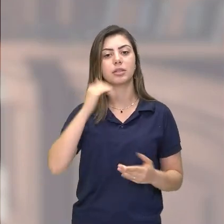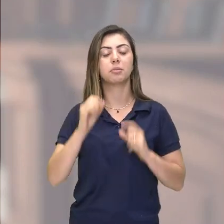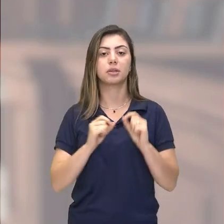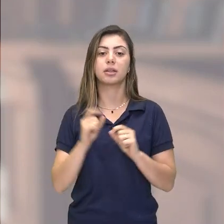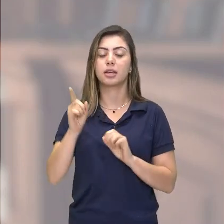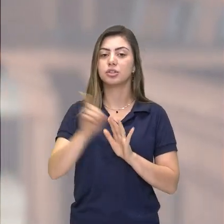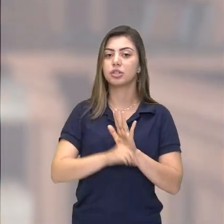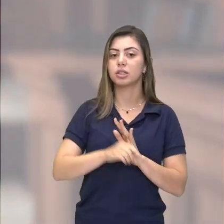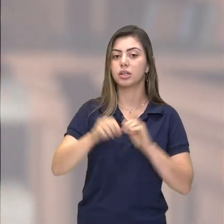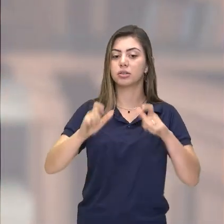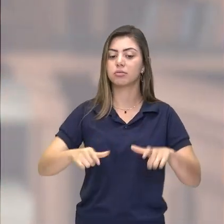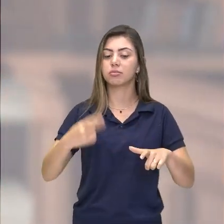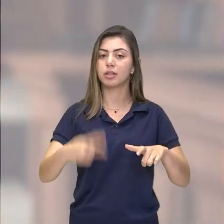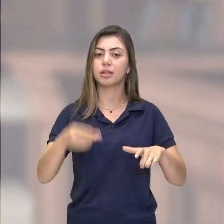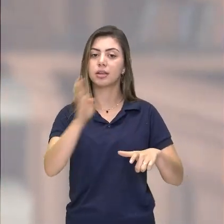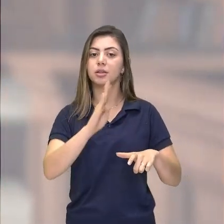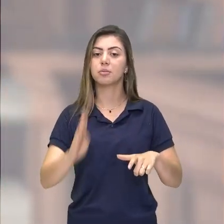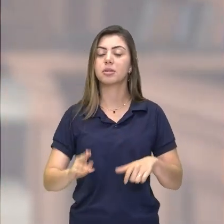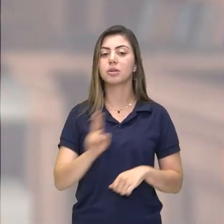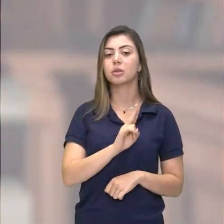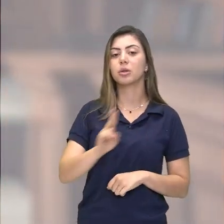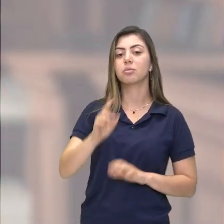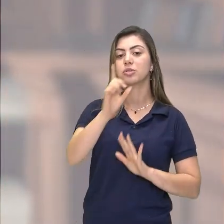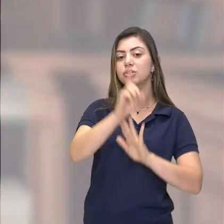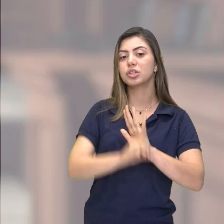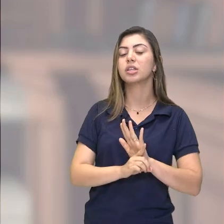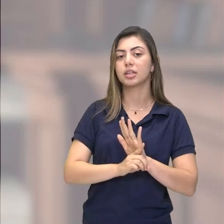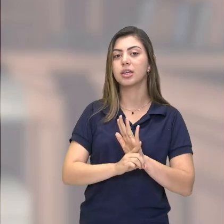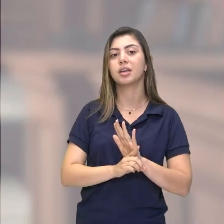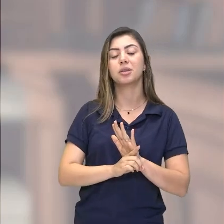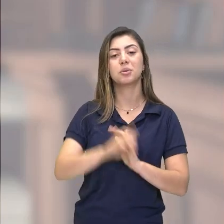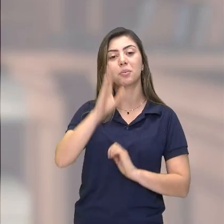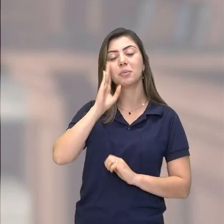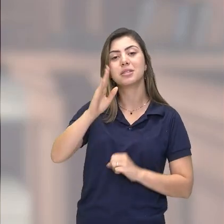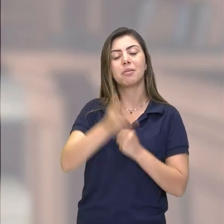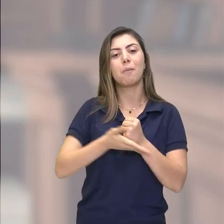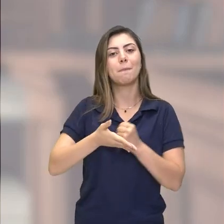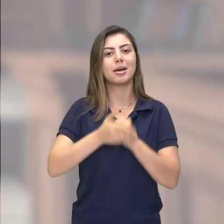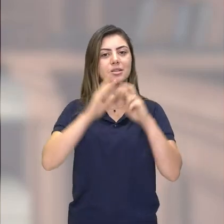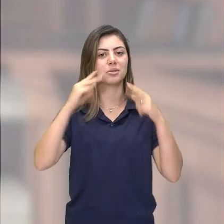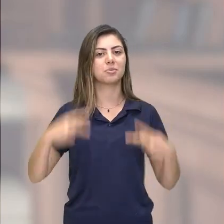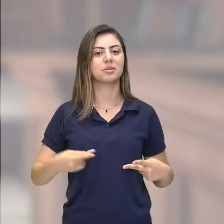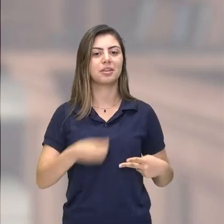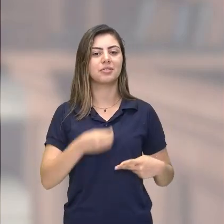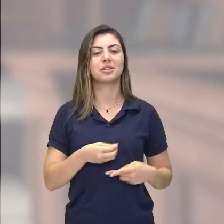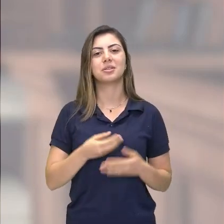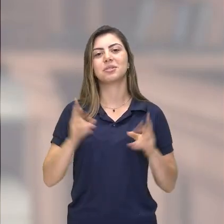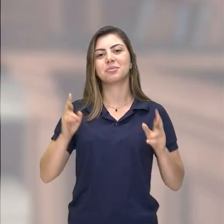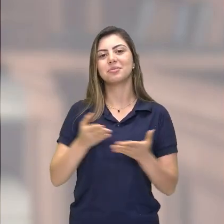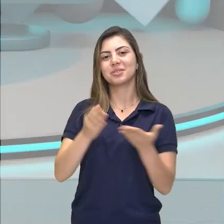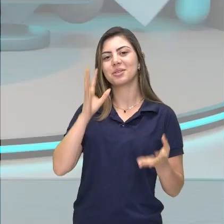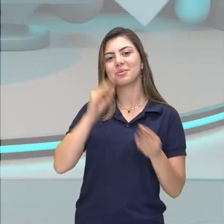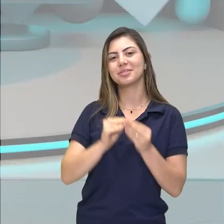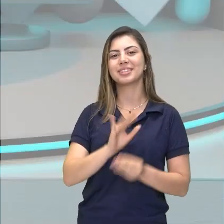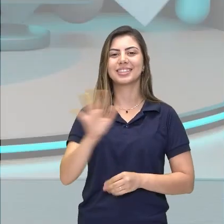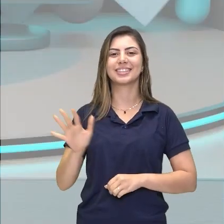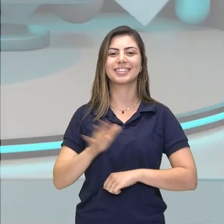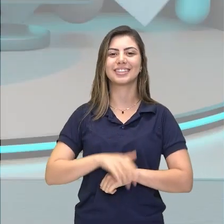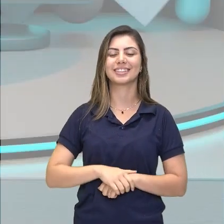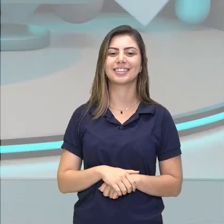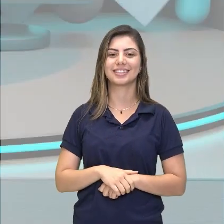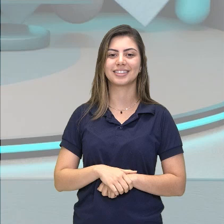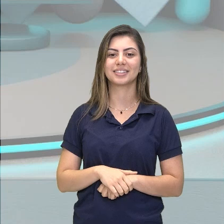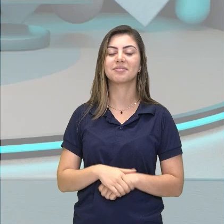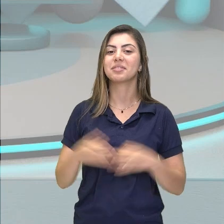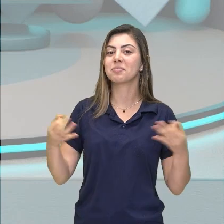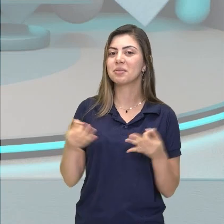local aqui brasileiro, é chamado de Direitos e Garantias Fundamentais. Espero que vocês tenham entendido. Até a próxima.